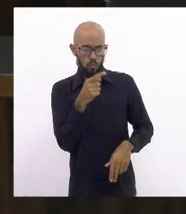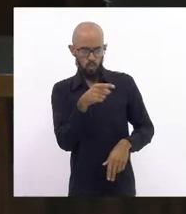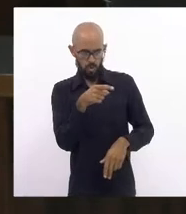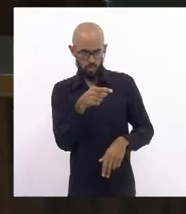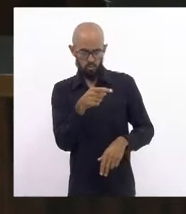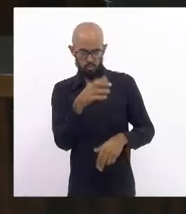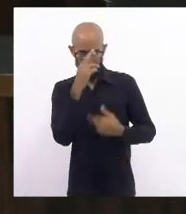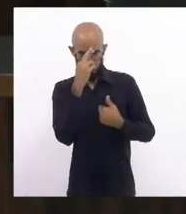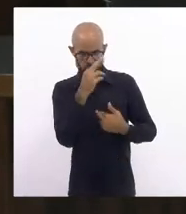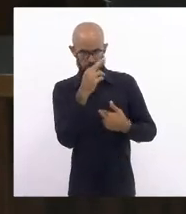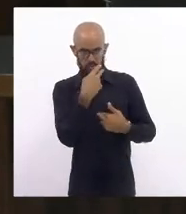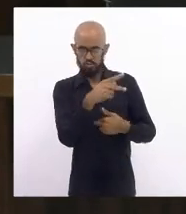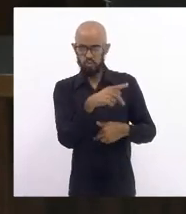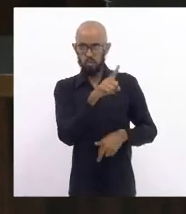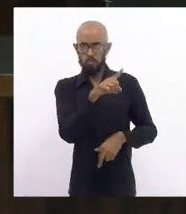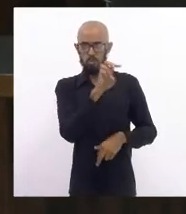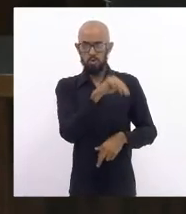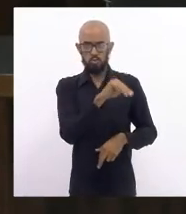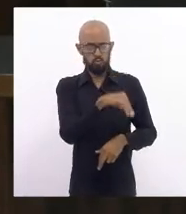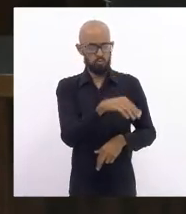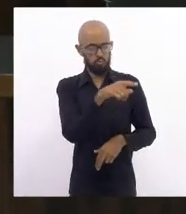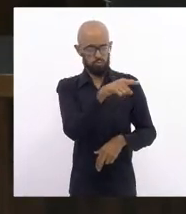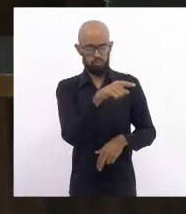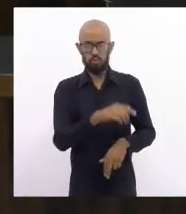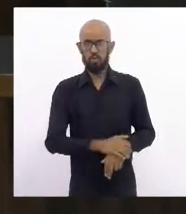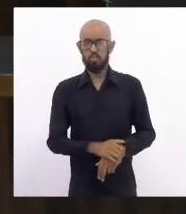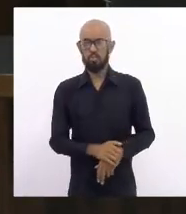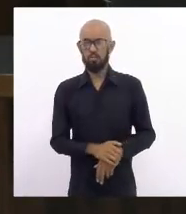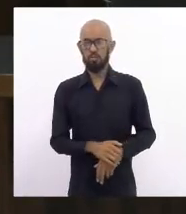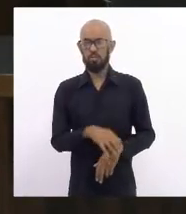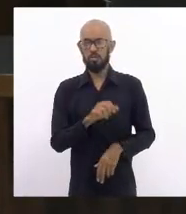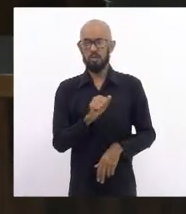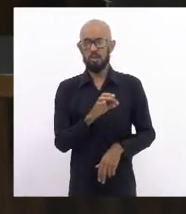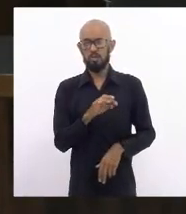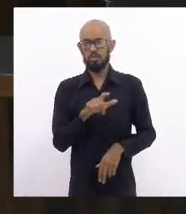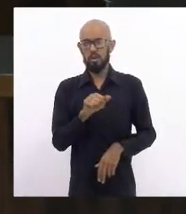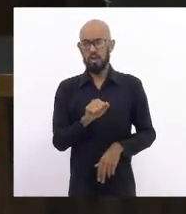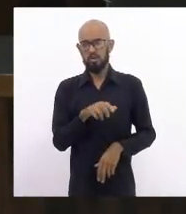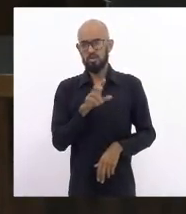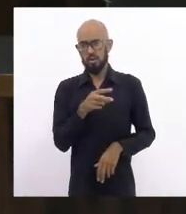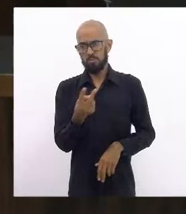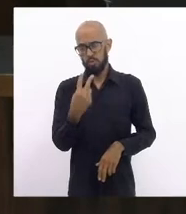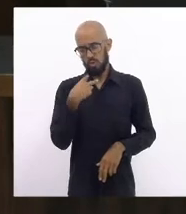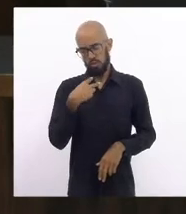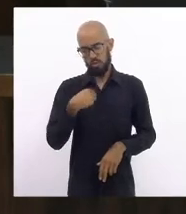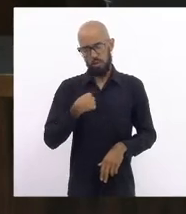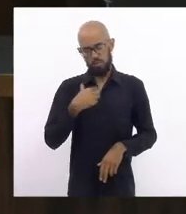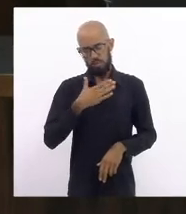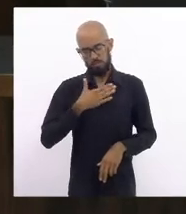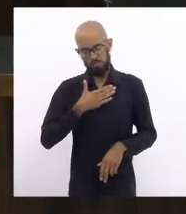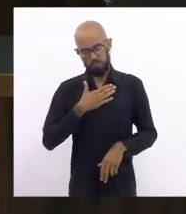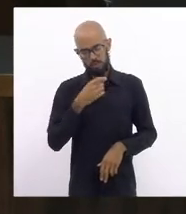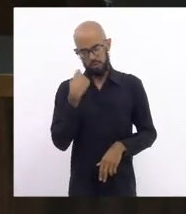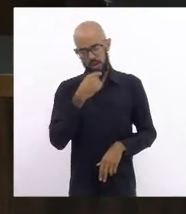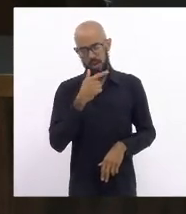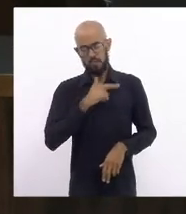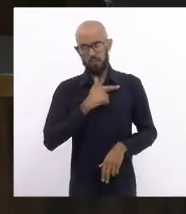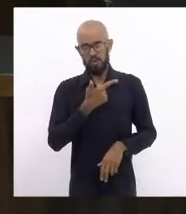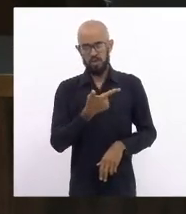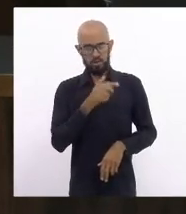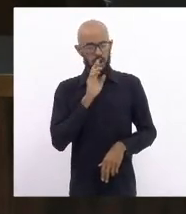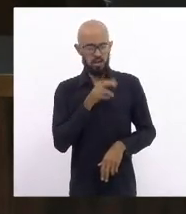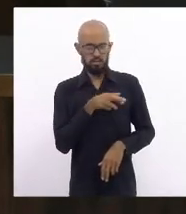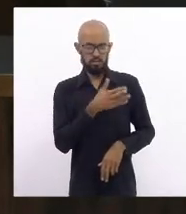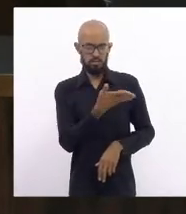respeito a Vossa Excelência, vou dar um minuto, porque o deputado Átila já me olhou aqui de cara feia e com toda a razão. Mas só, Vossa Excelência, não, tem um então, minuto